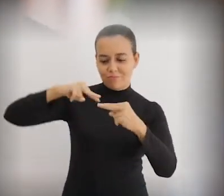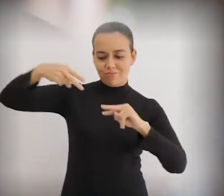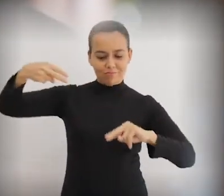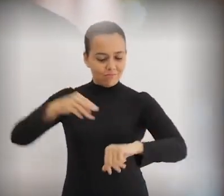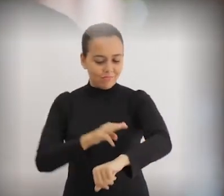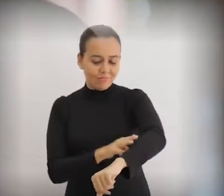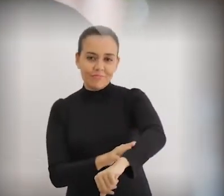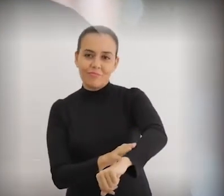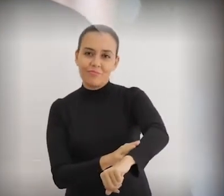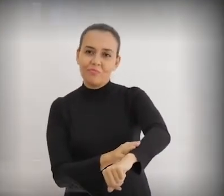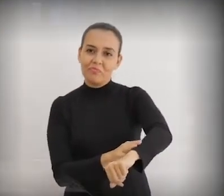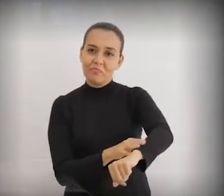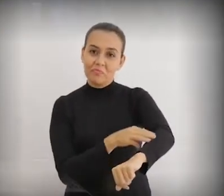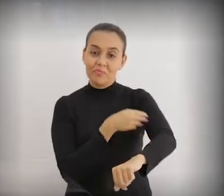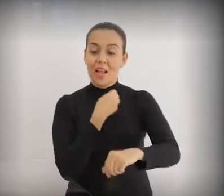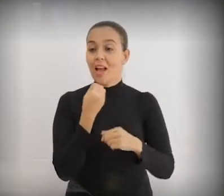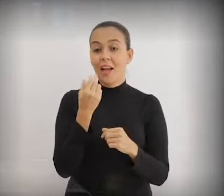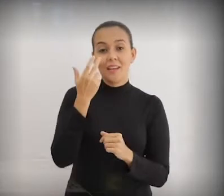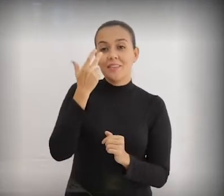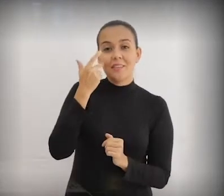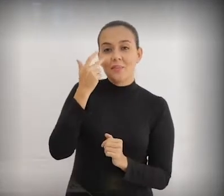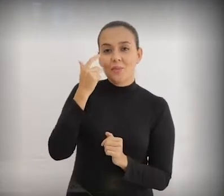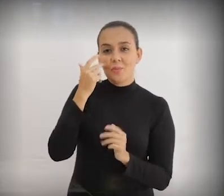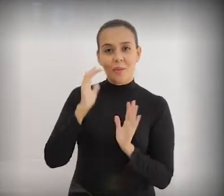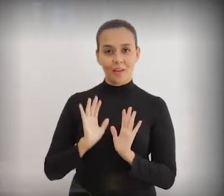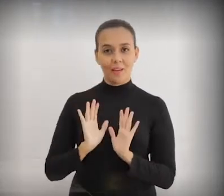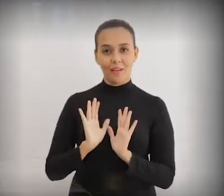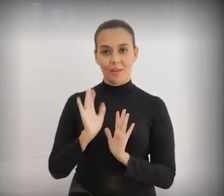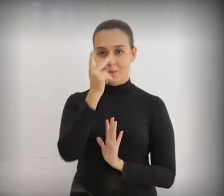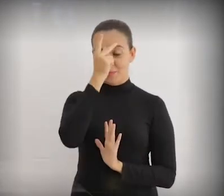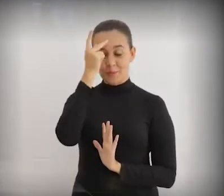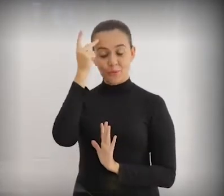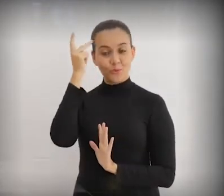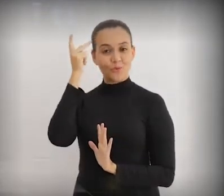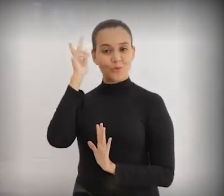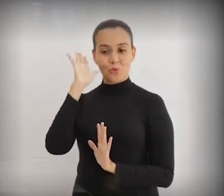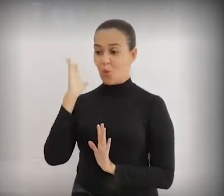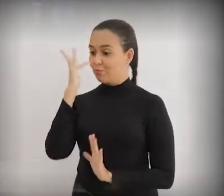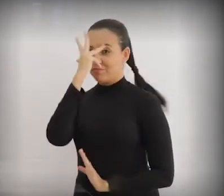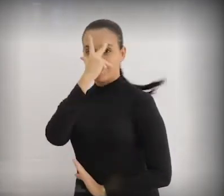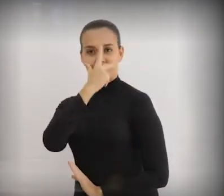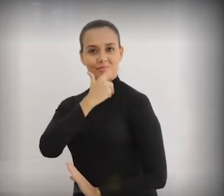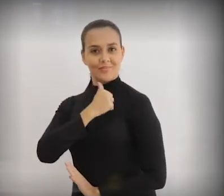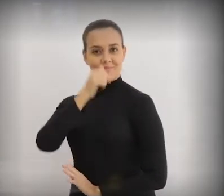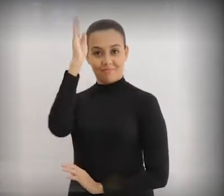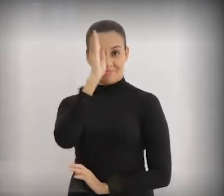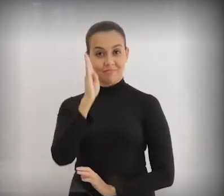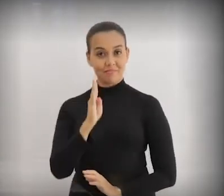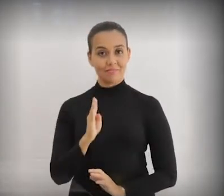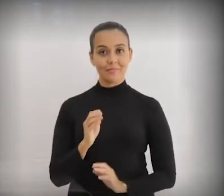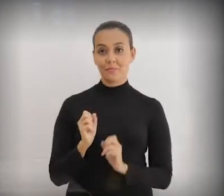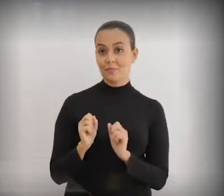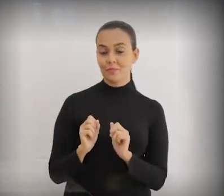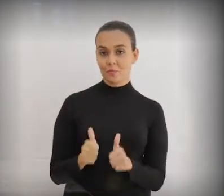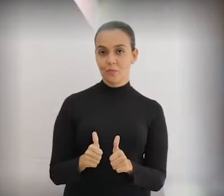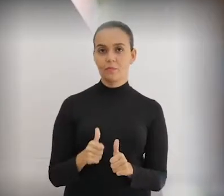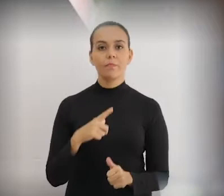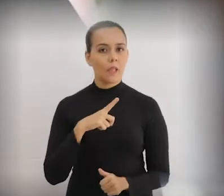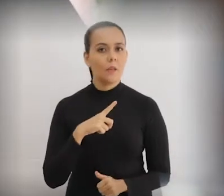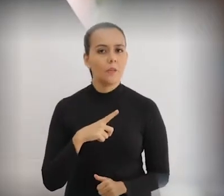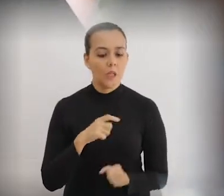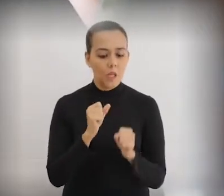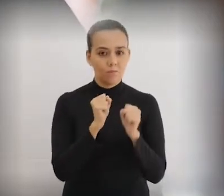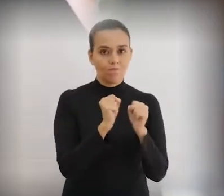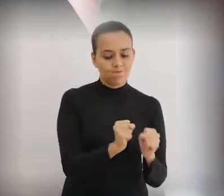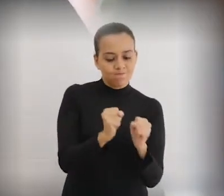tá certo? Onde todo mundo se deu bem, o povo brasileiro é essa beleza. Não, né? Existem relações de poder. E